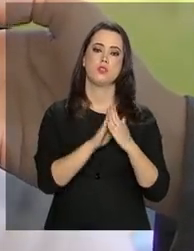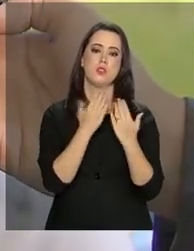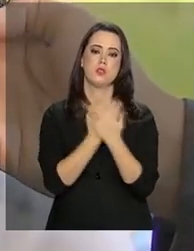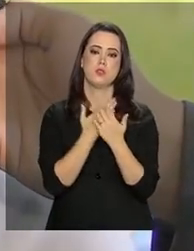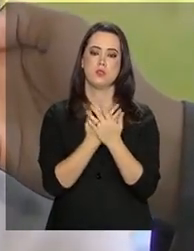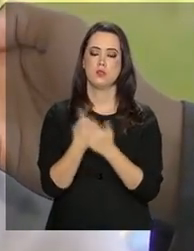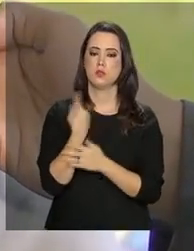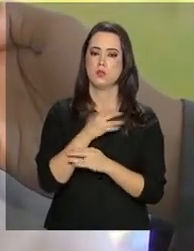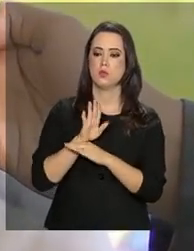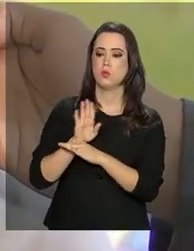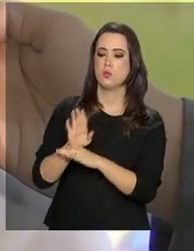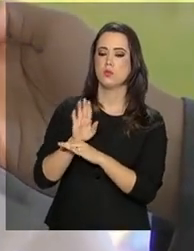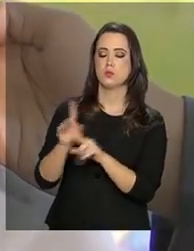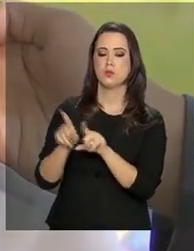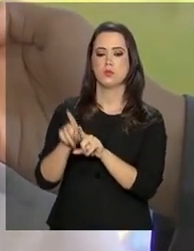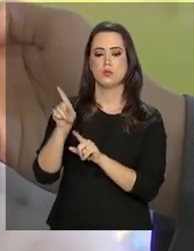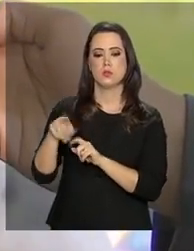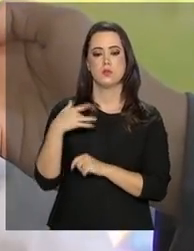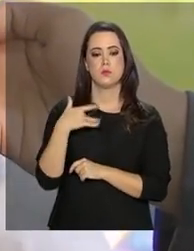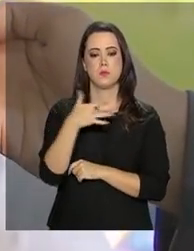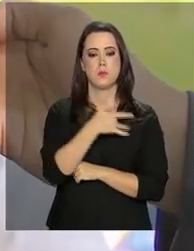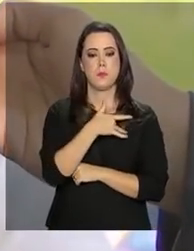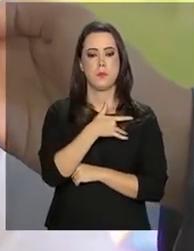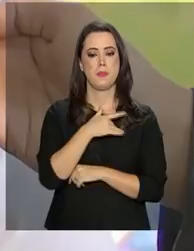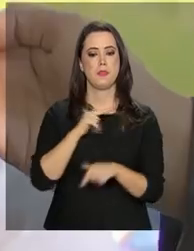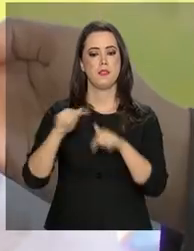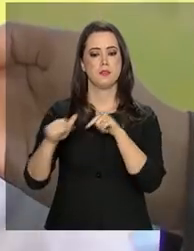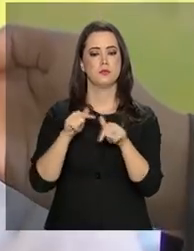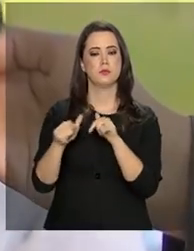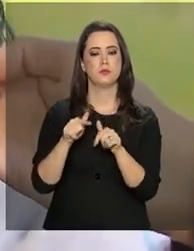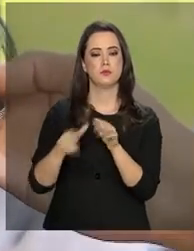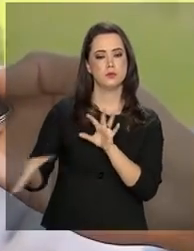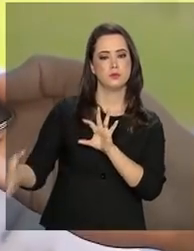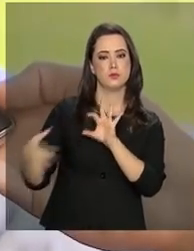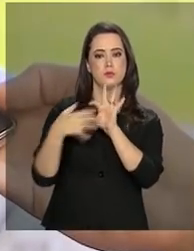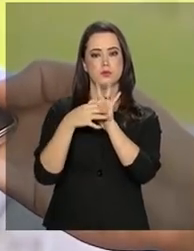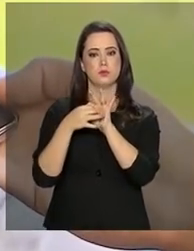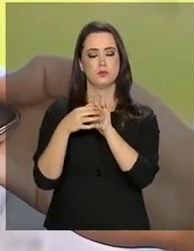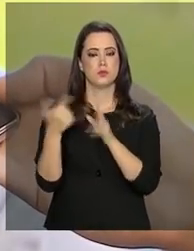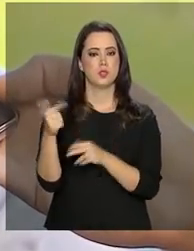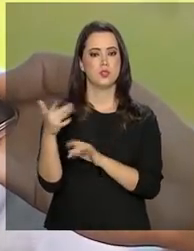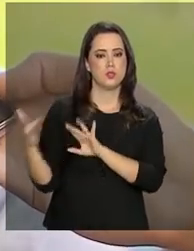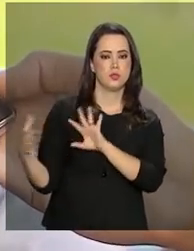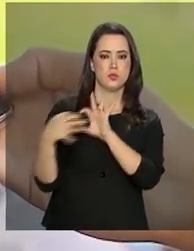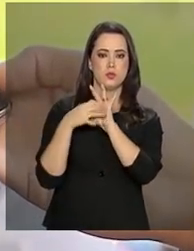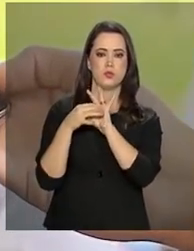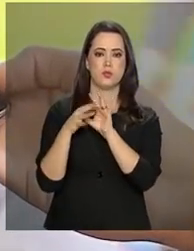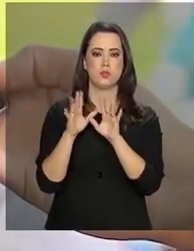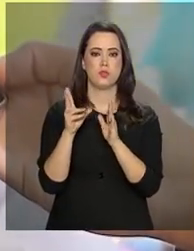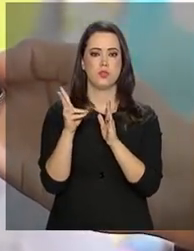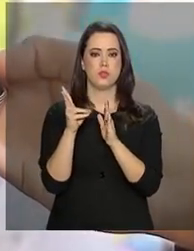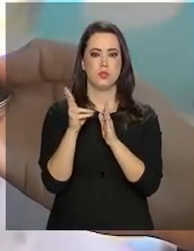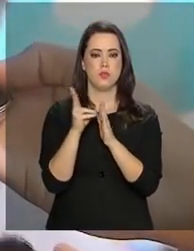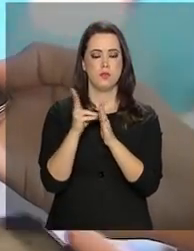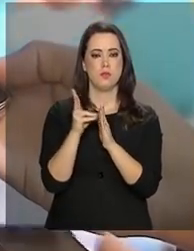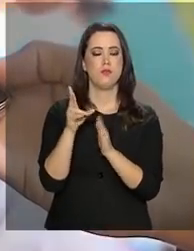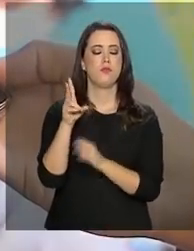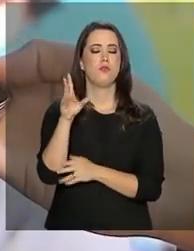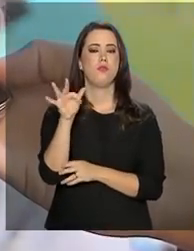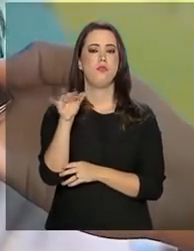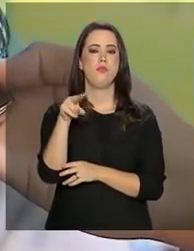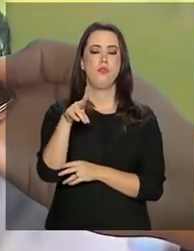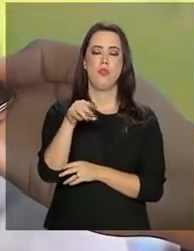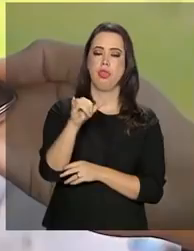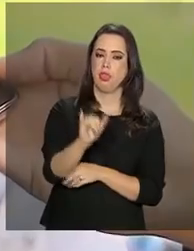vamos estar dando uma atenção especial à saúde indígena trabalhar interligado hoje a gente não vê essa interligação entre funai sesai vamos trabalhar